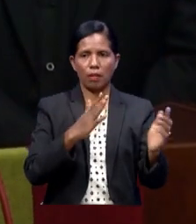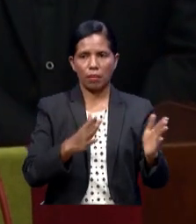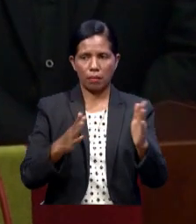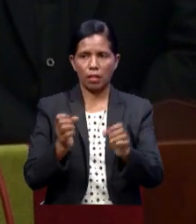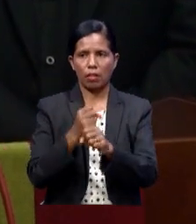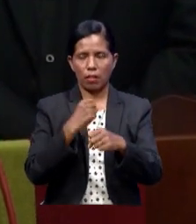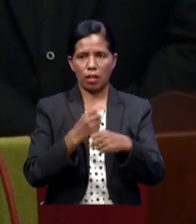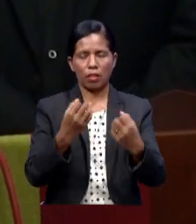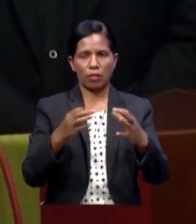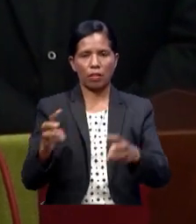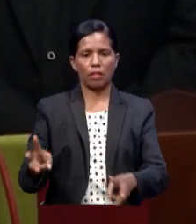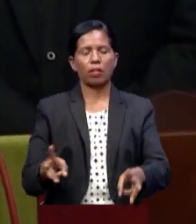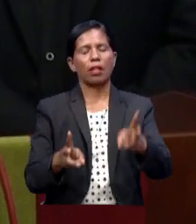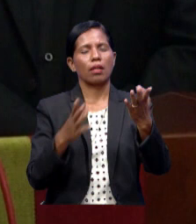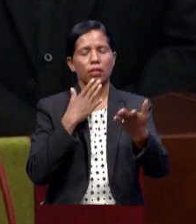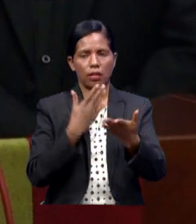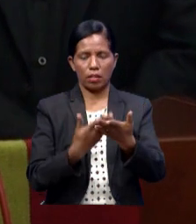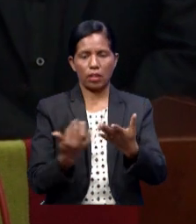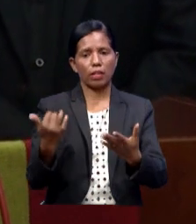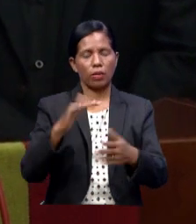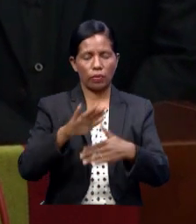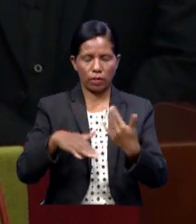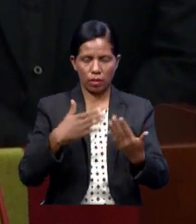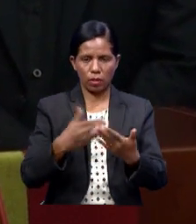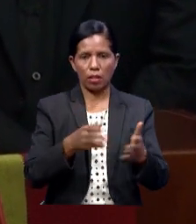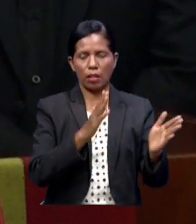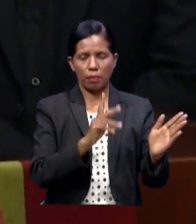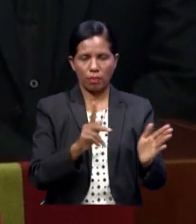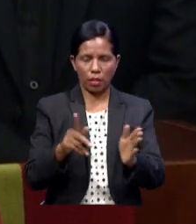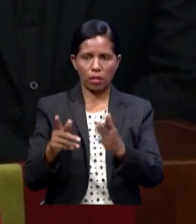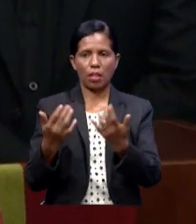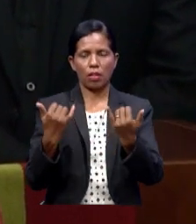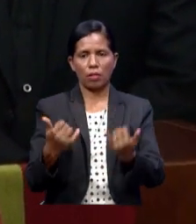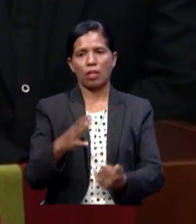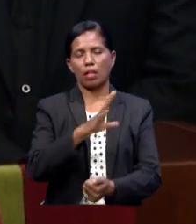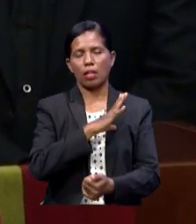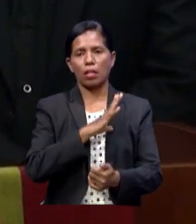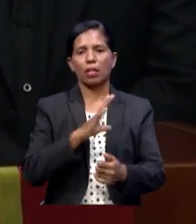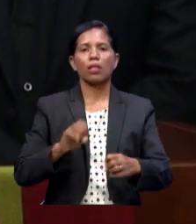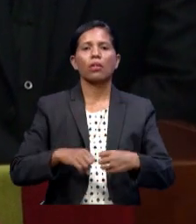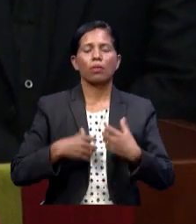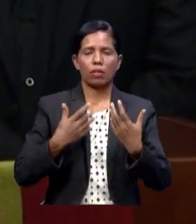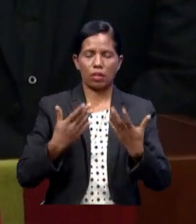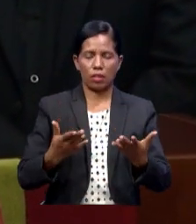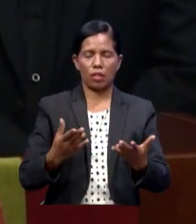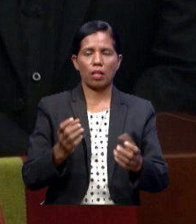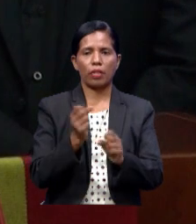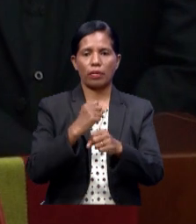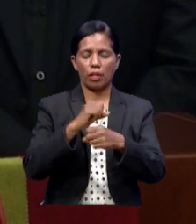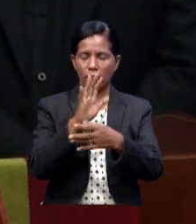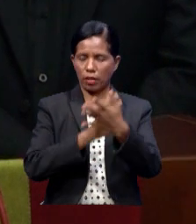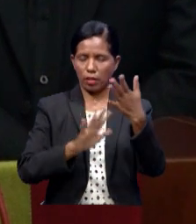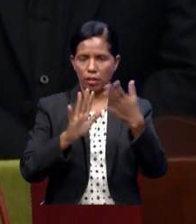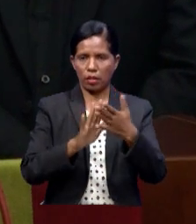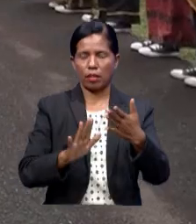hela, dalang dia kutuona, preparação agora rendet o insa para ho di halo lançamento ba